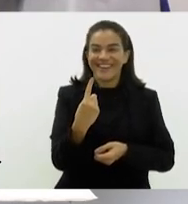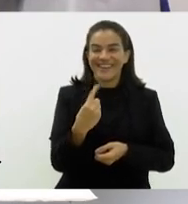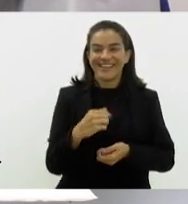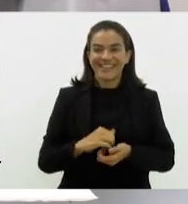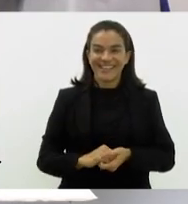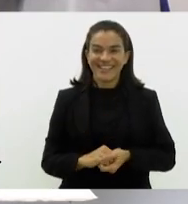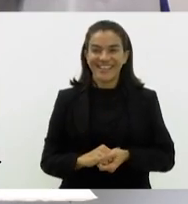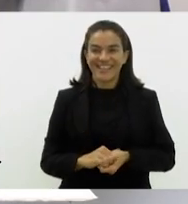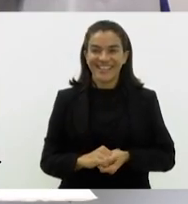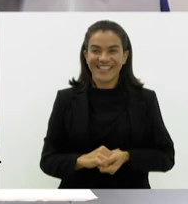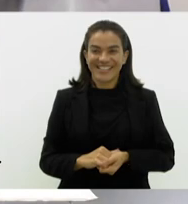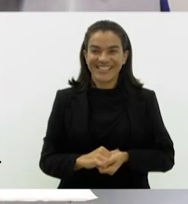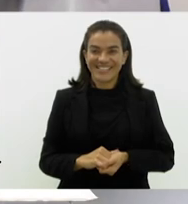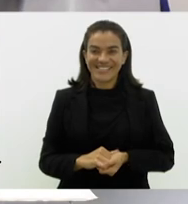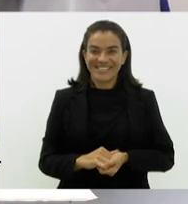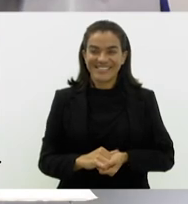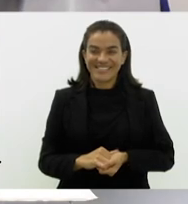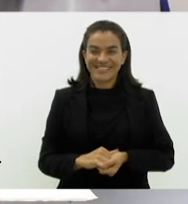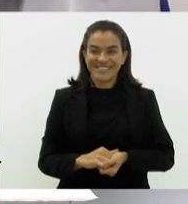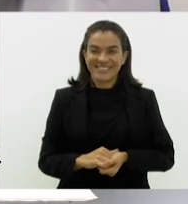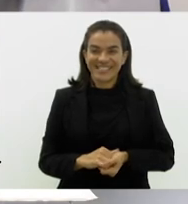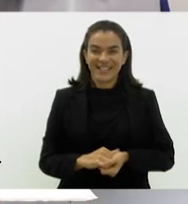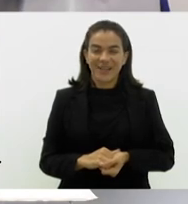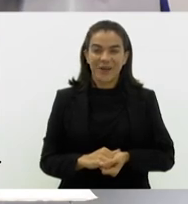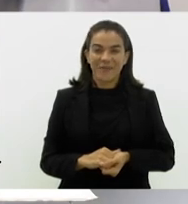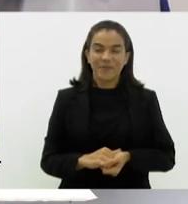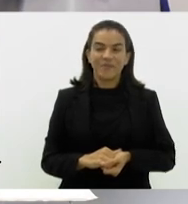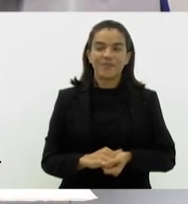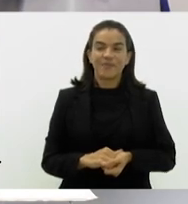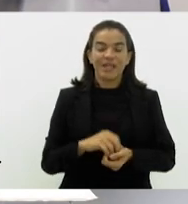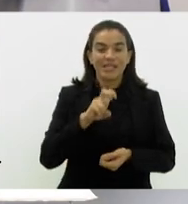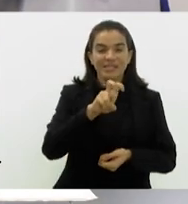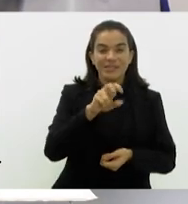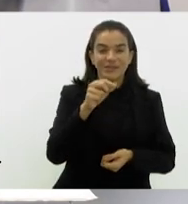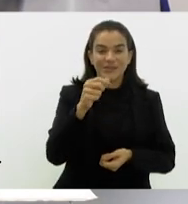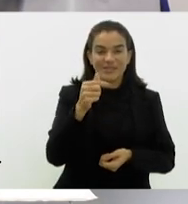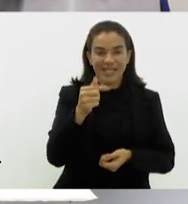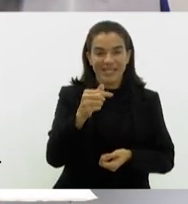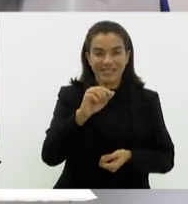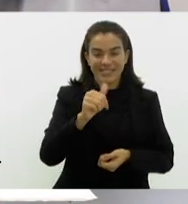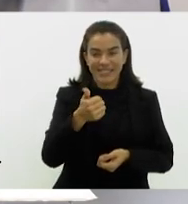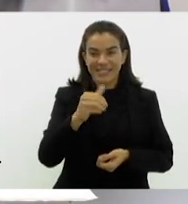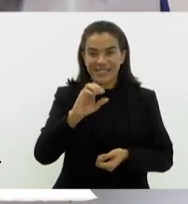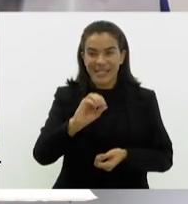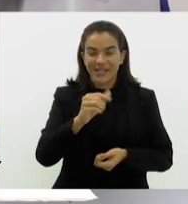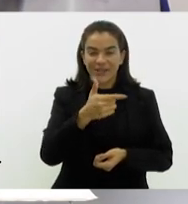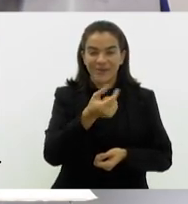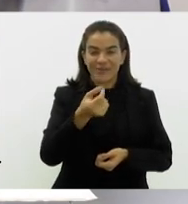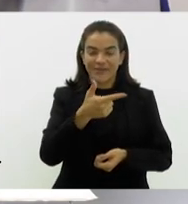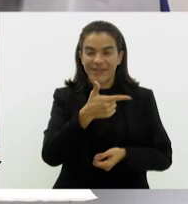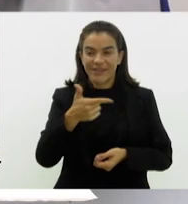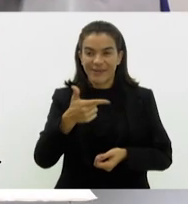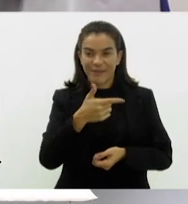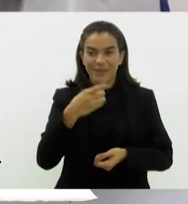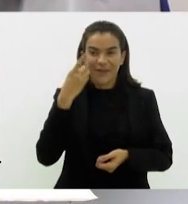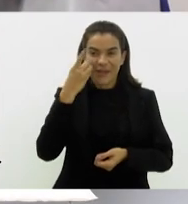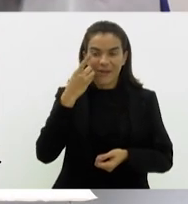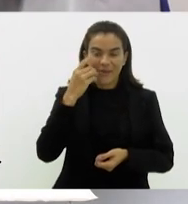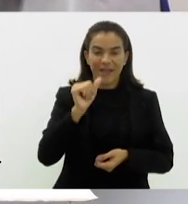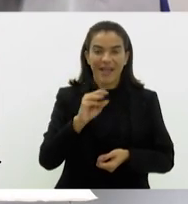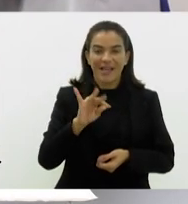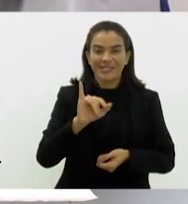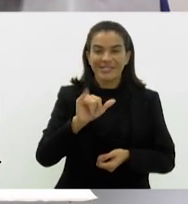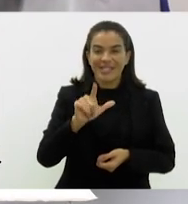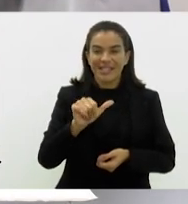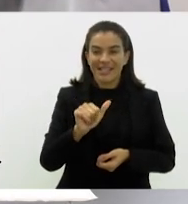trabalhos à ordem para cantar o número correto aqui. 51 da pauta, o projeto de lei 5710 de 2022, de autoria do deputado Átila